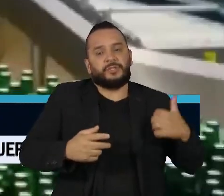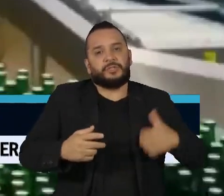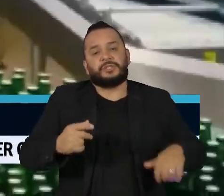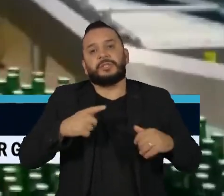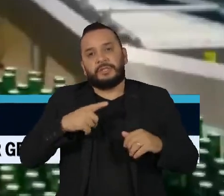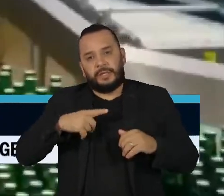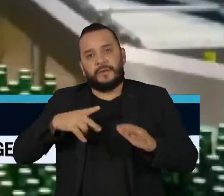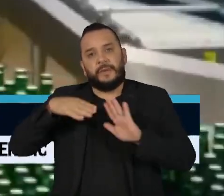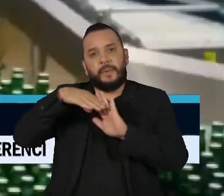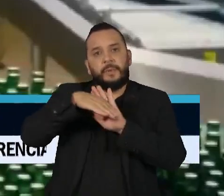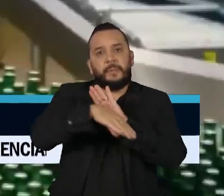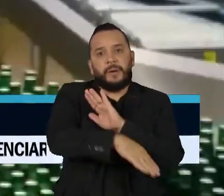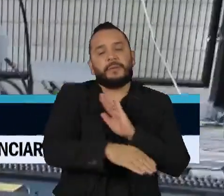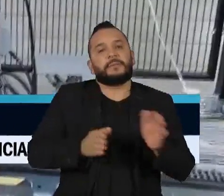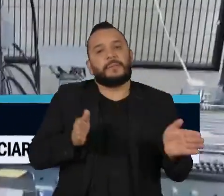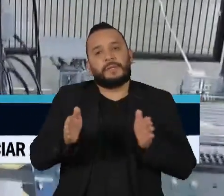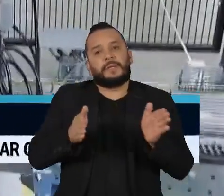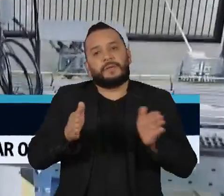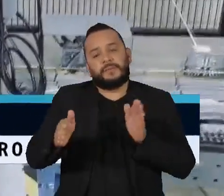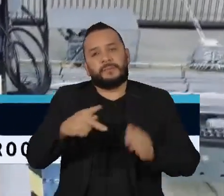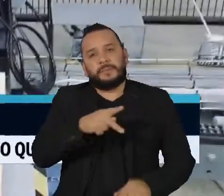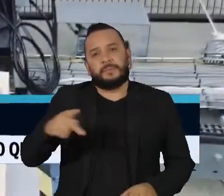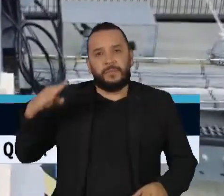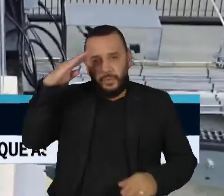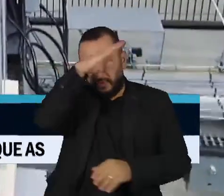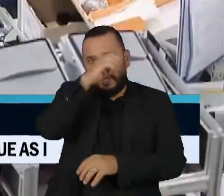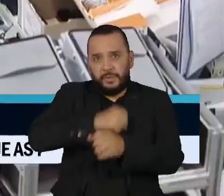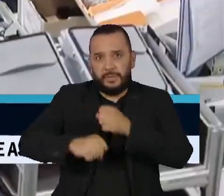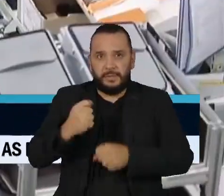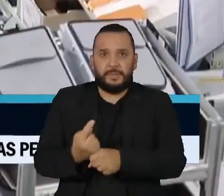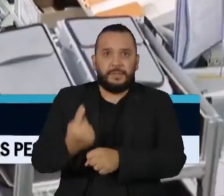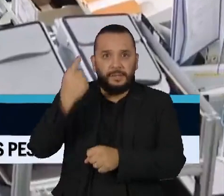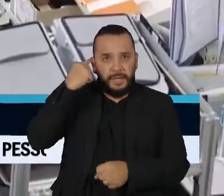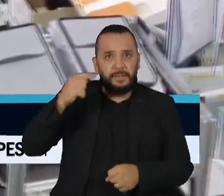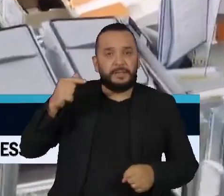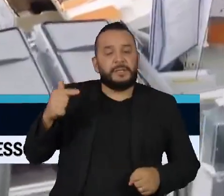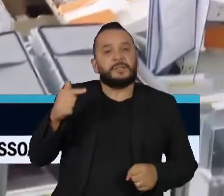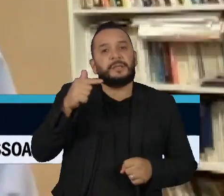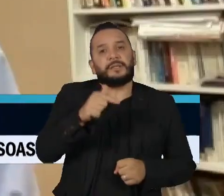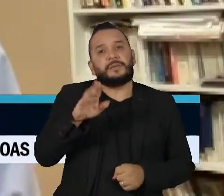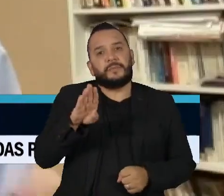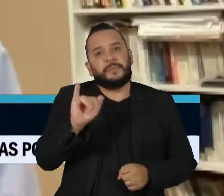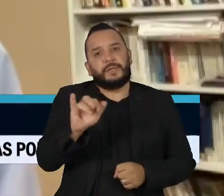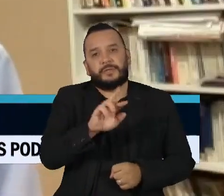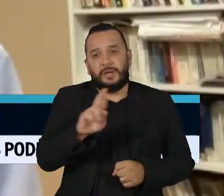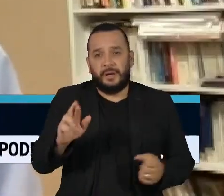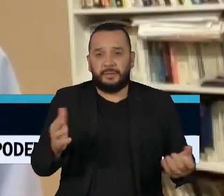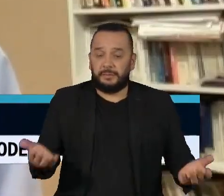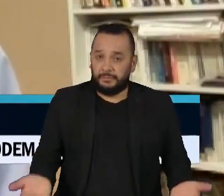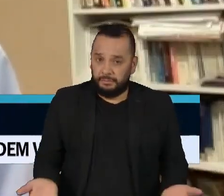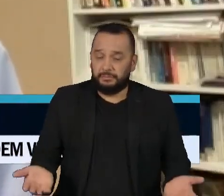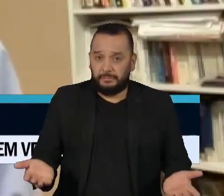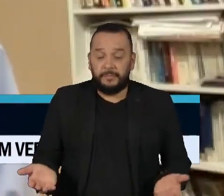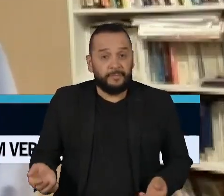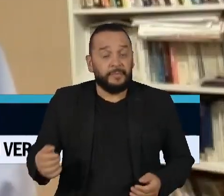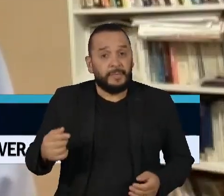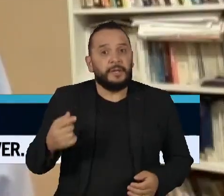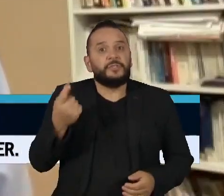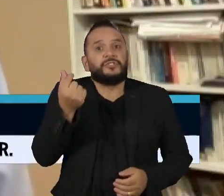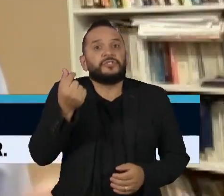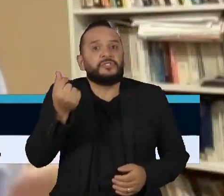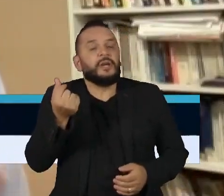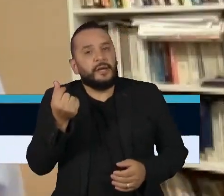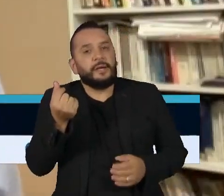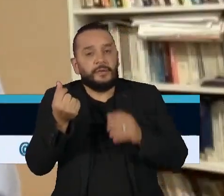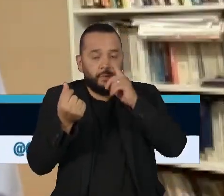gestão de Jair bolsonaro no ano somar um pouco mais de 77 bilhões de reais financiar o exportador para